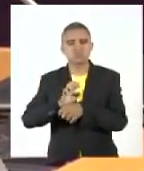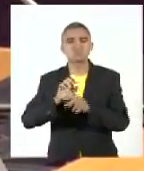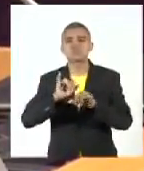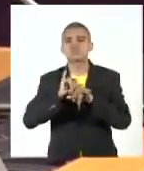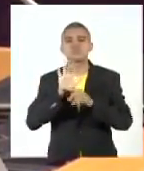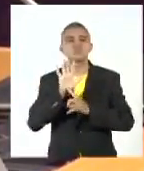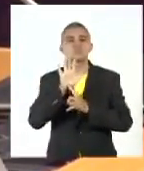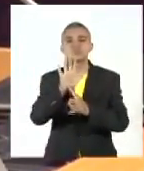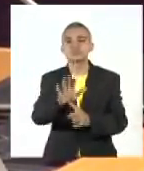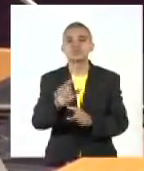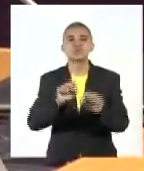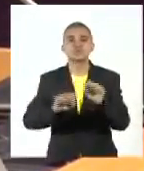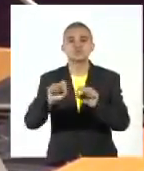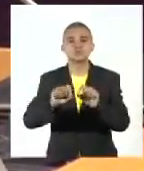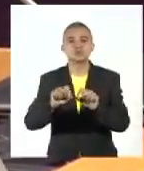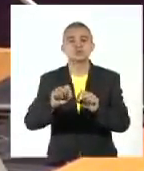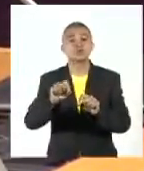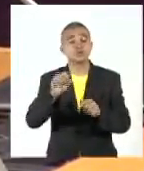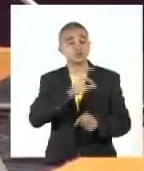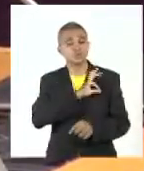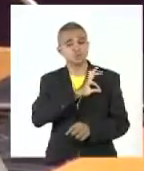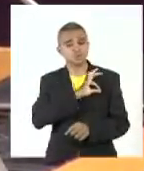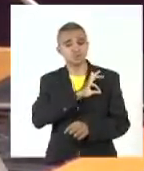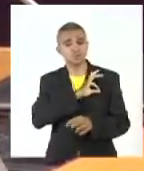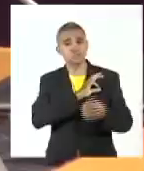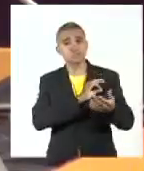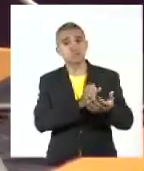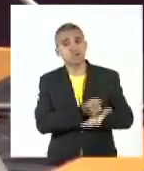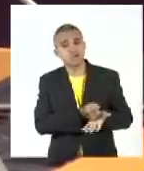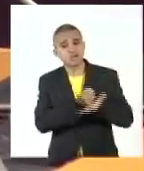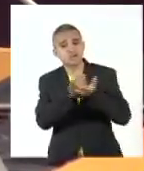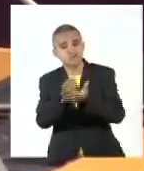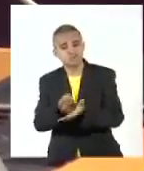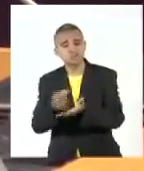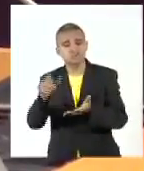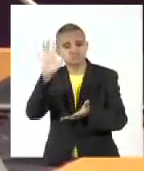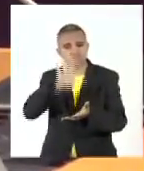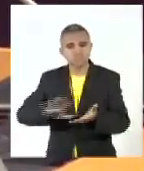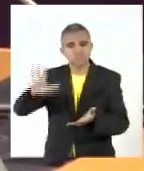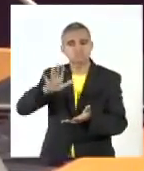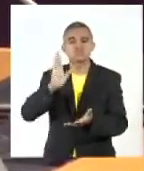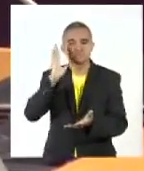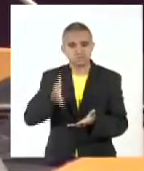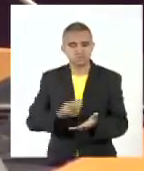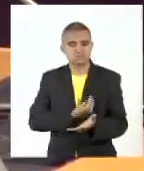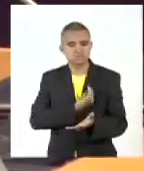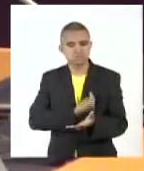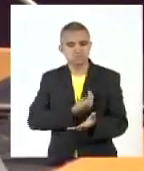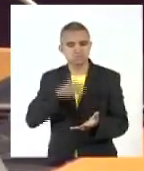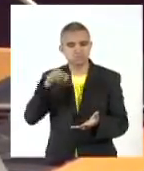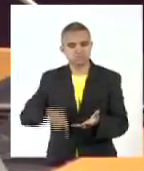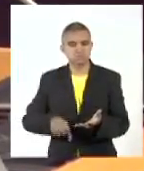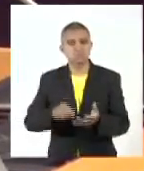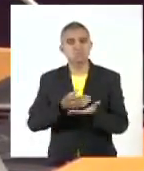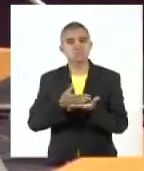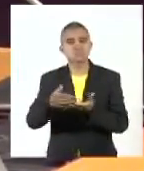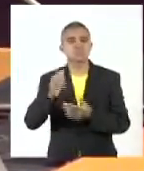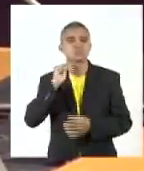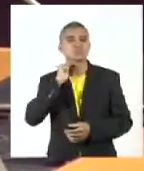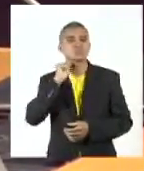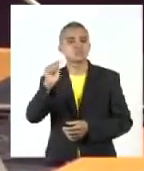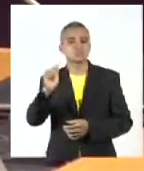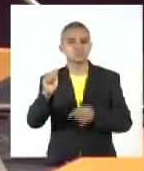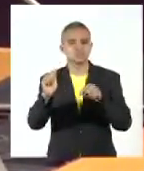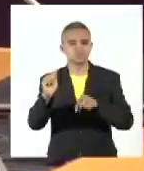propaganda, dizendo que a Força Nacional está no Maranhão desde abril. Aí eu vejo, poxa, tá no Maranhão, tanto é que